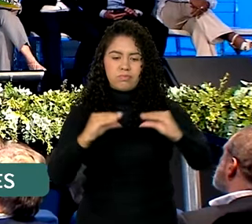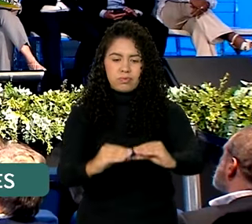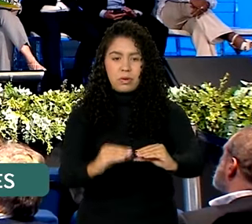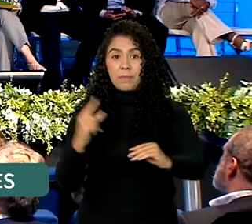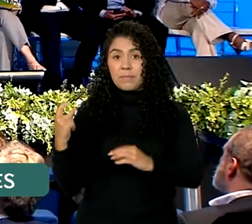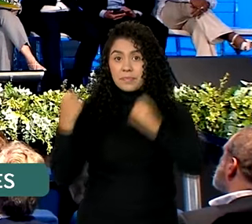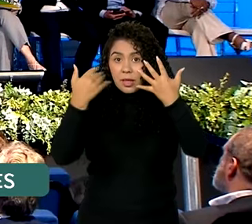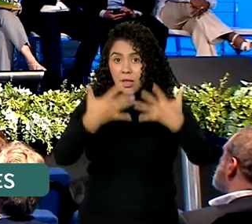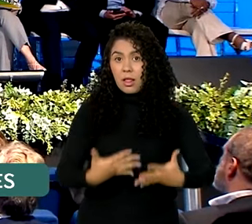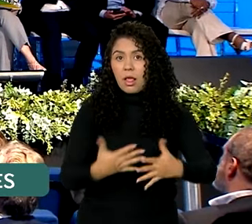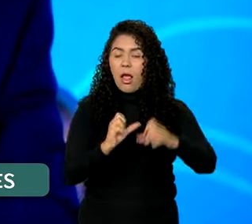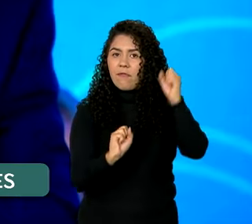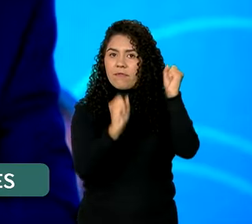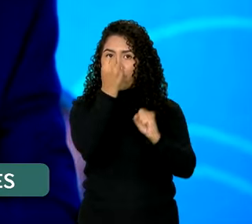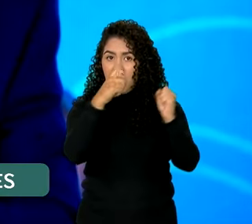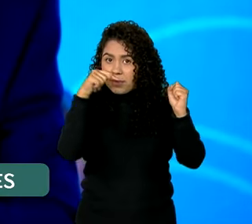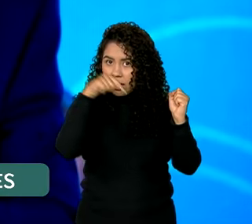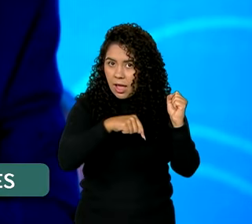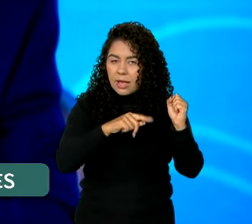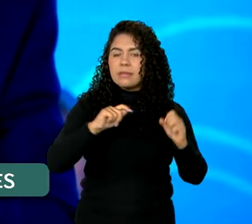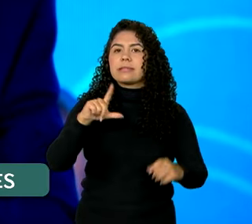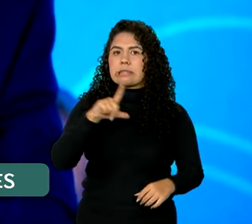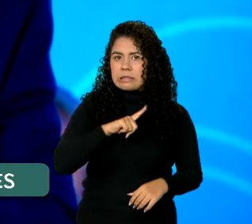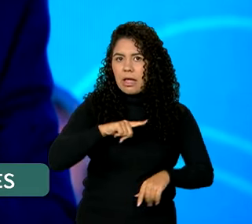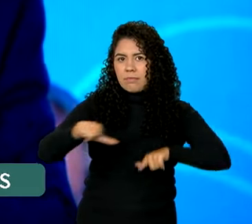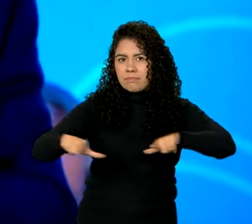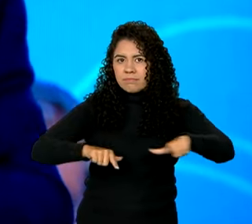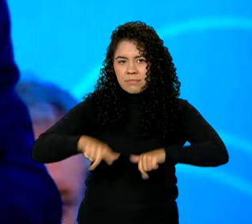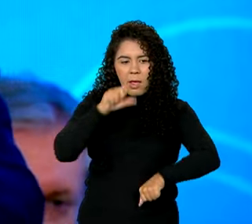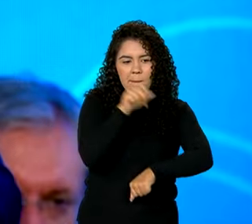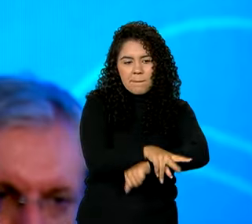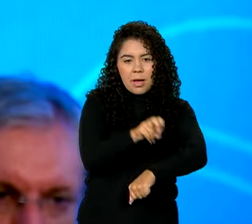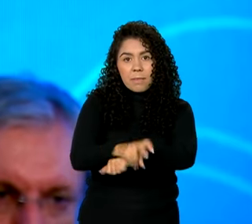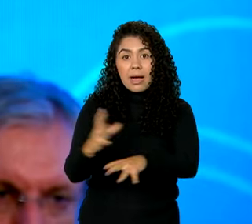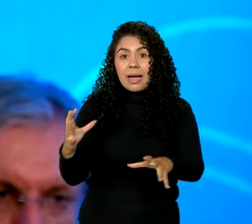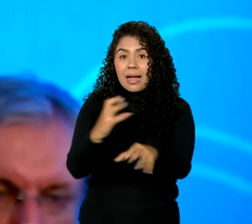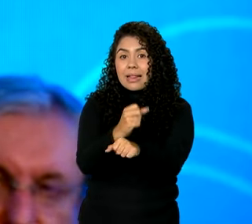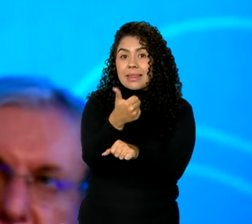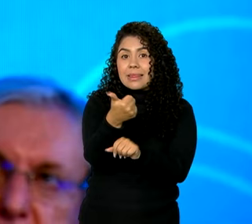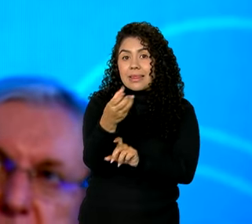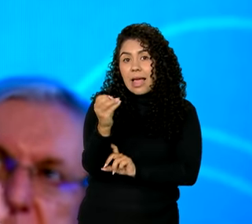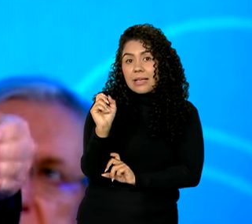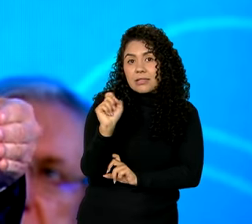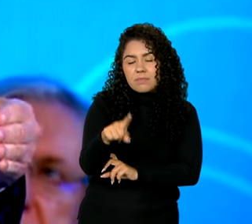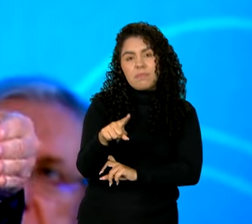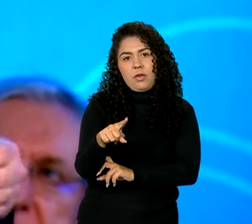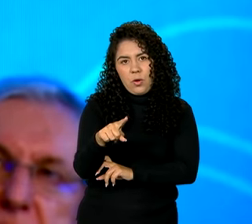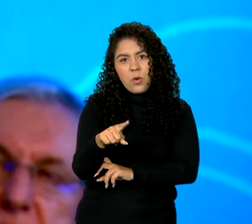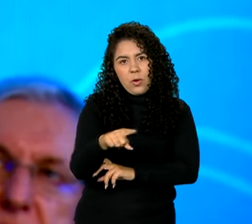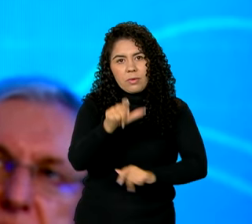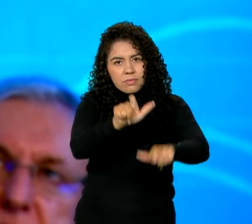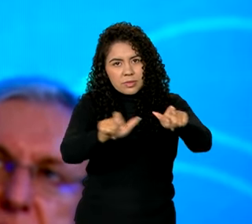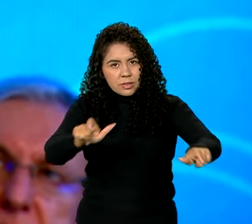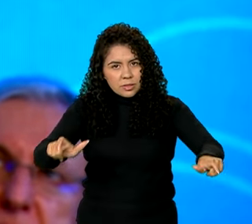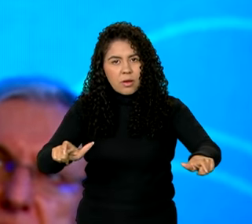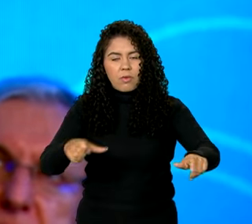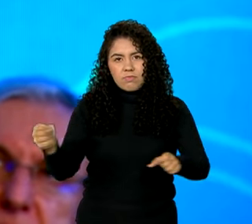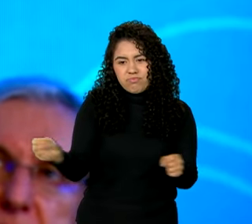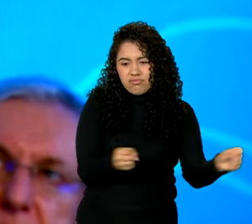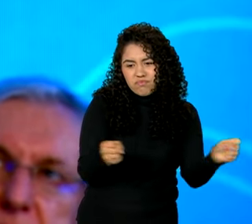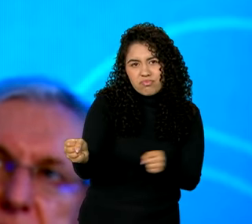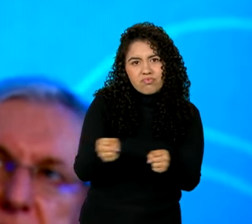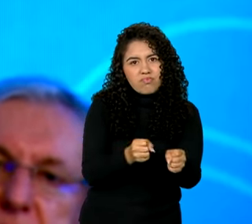fábrica que gera emprego, são quase 10 mil colaboradores na vanguarda da